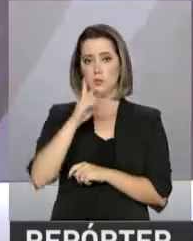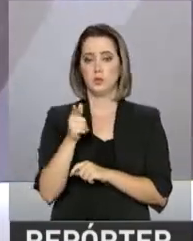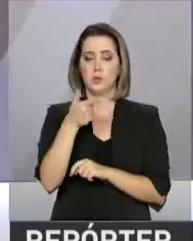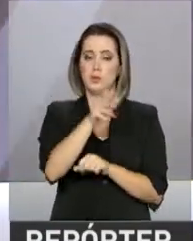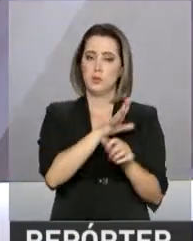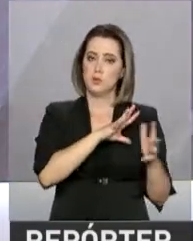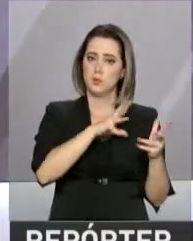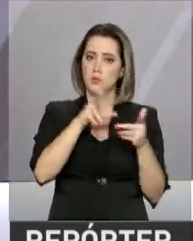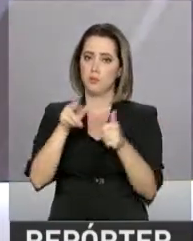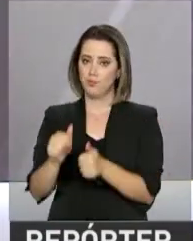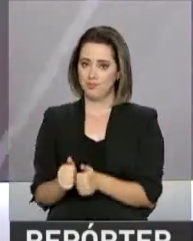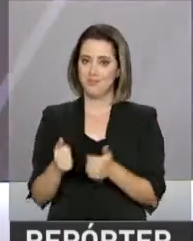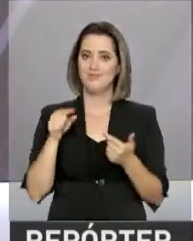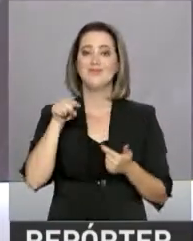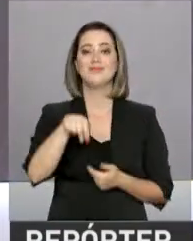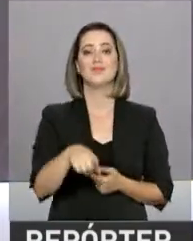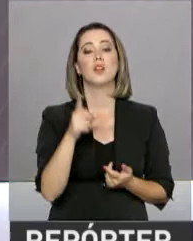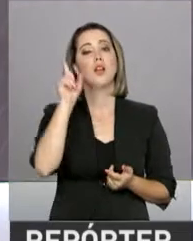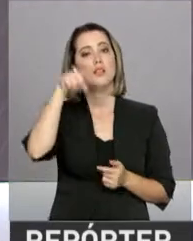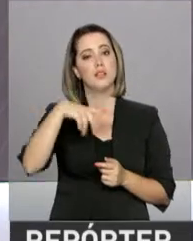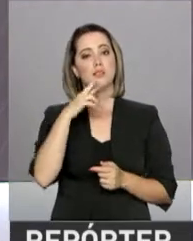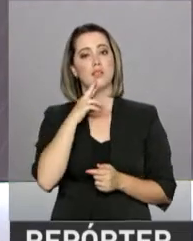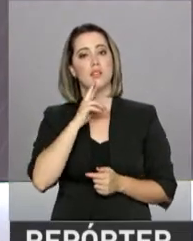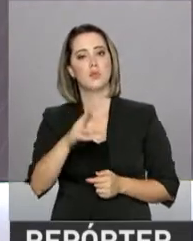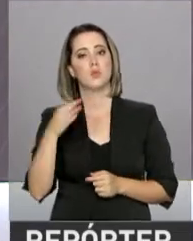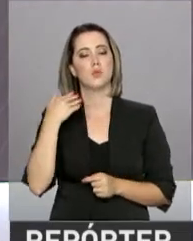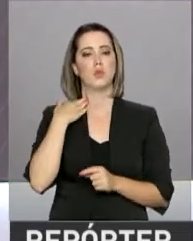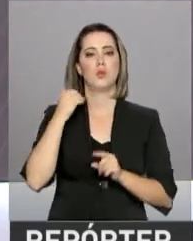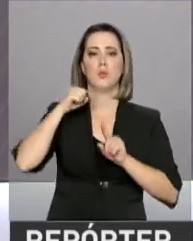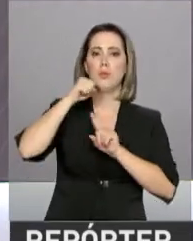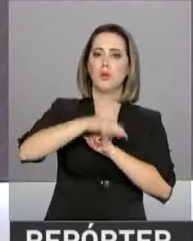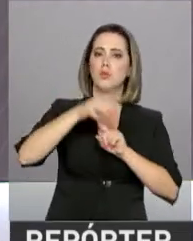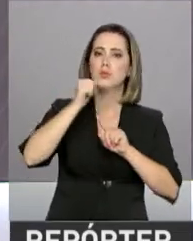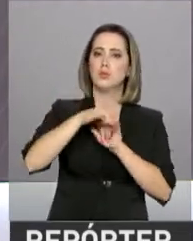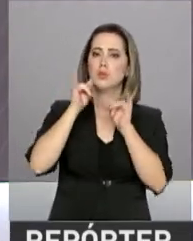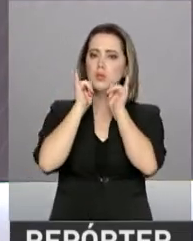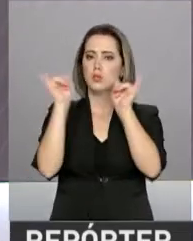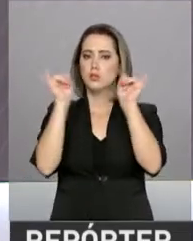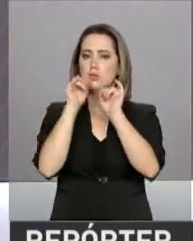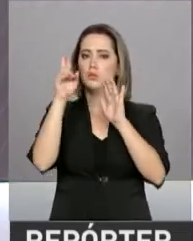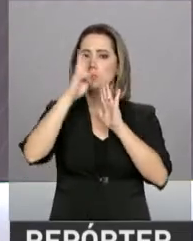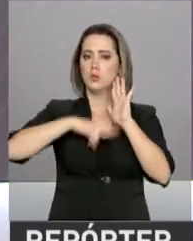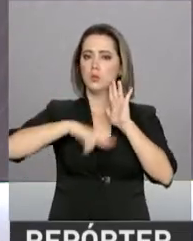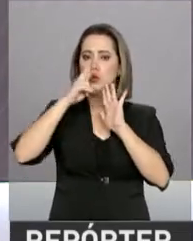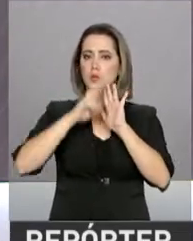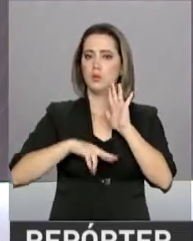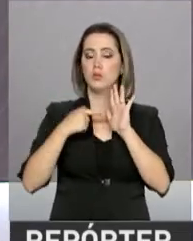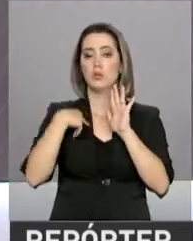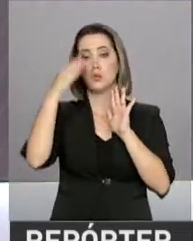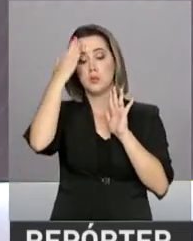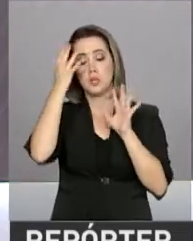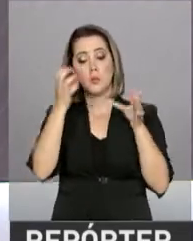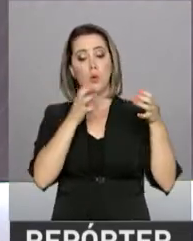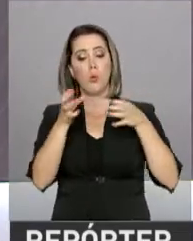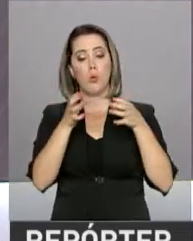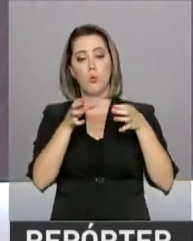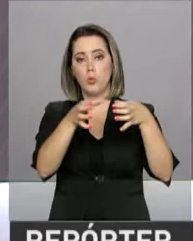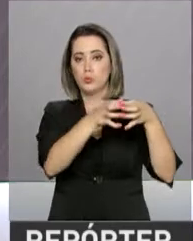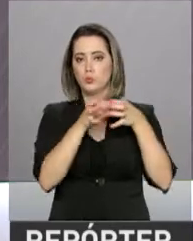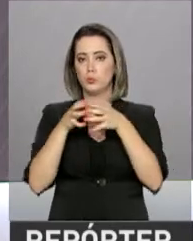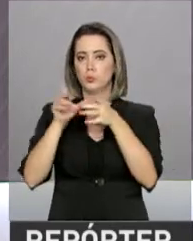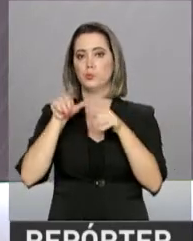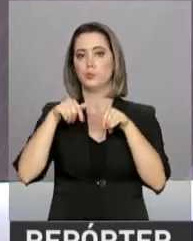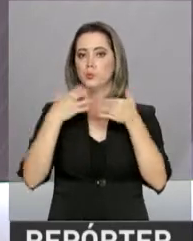exterior esta é a conclusão do banco central que divulgou relatório com o panorama do setor com isso as instituições